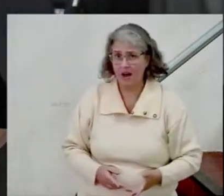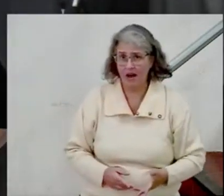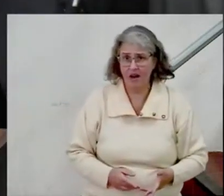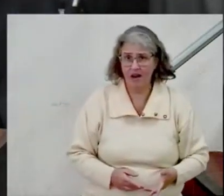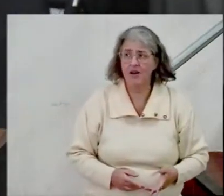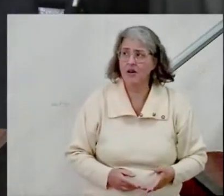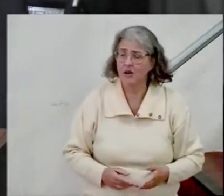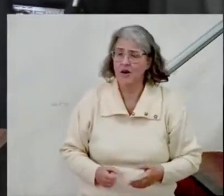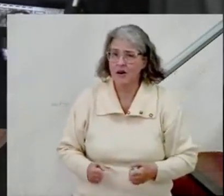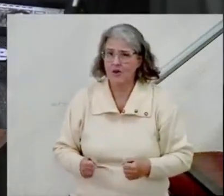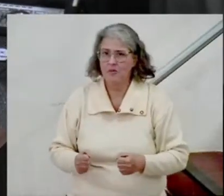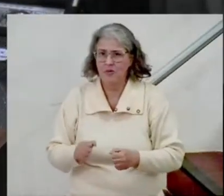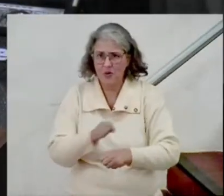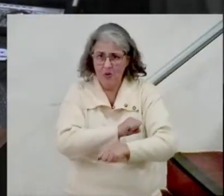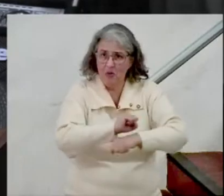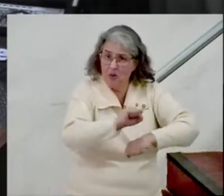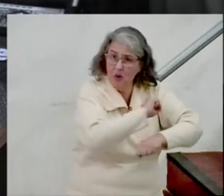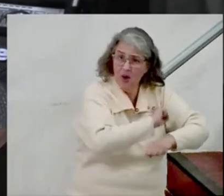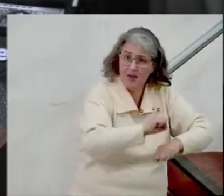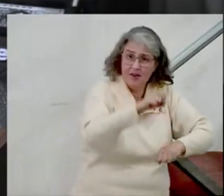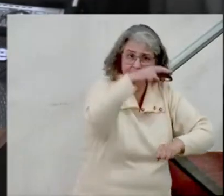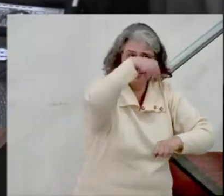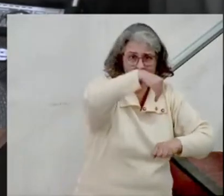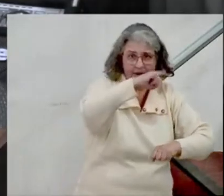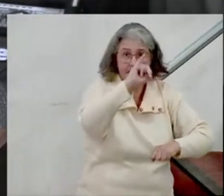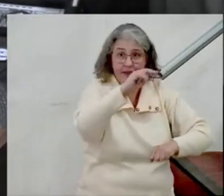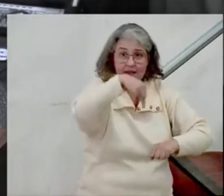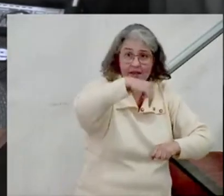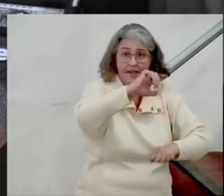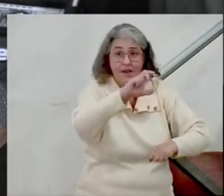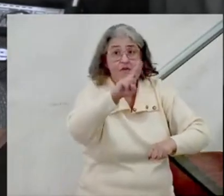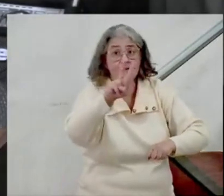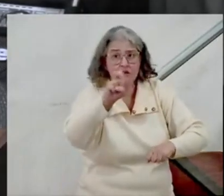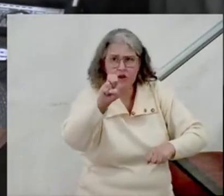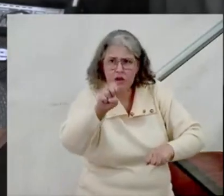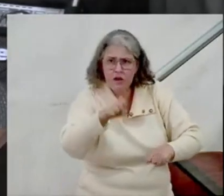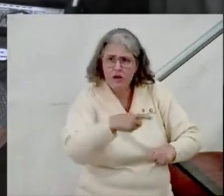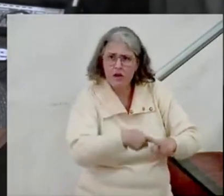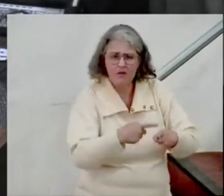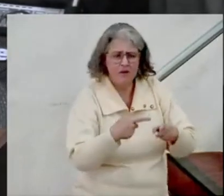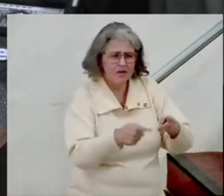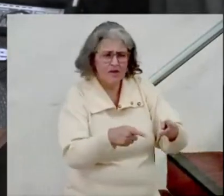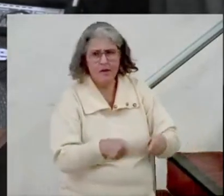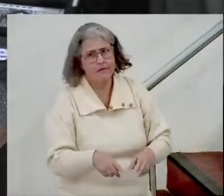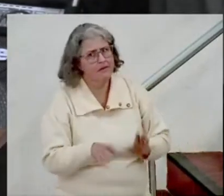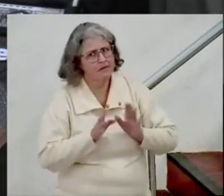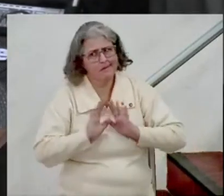Tarsis, para o outro lado. Por quê? Porque são os inimigos mais cruéis. Alguns chegam a dizer